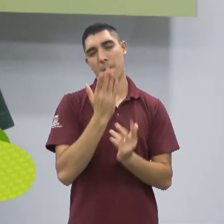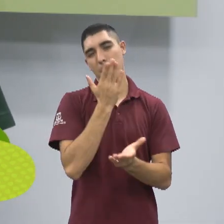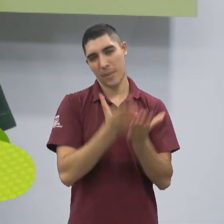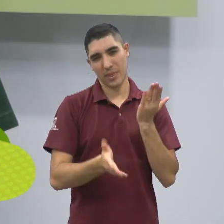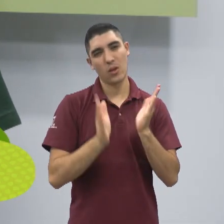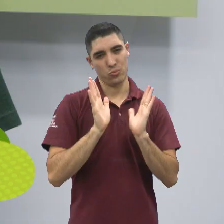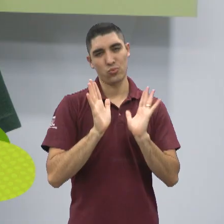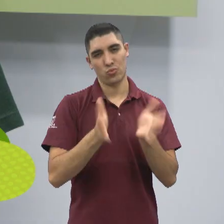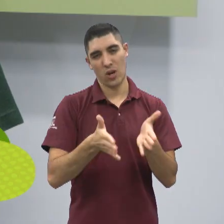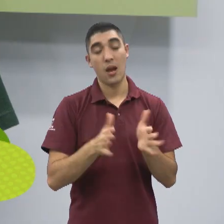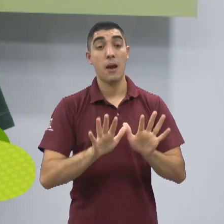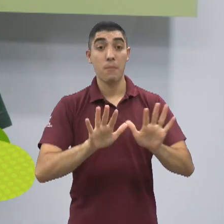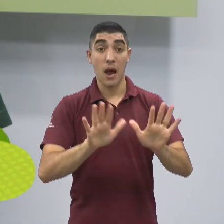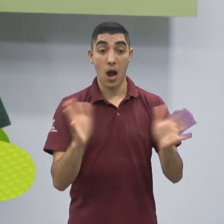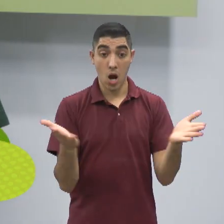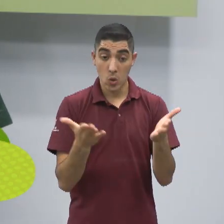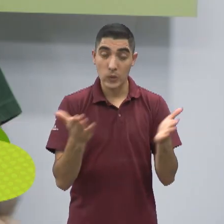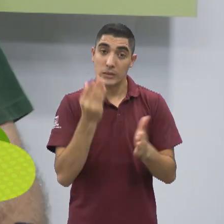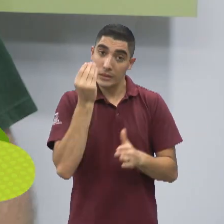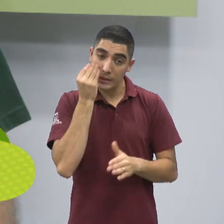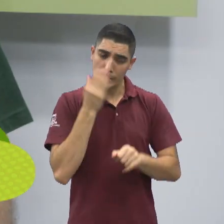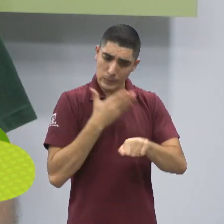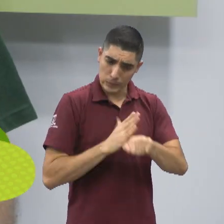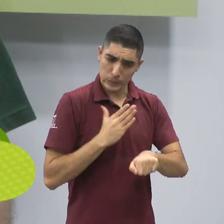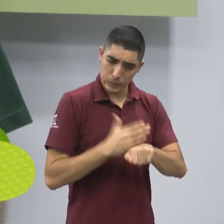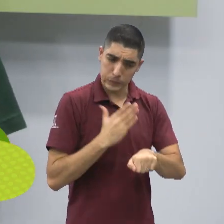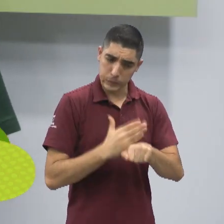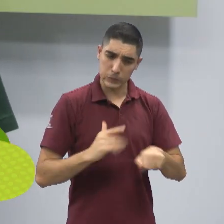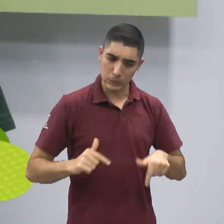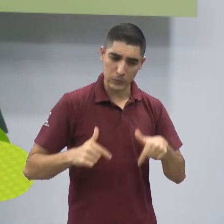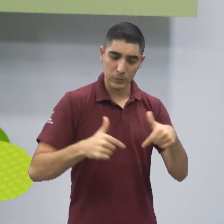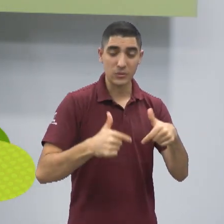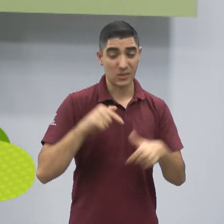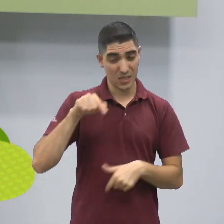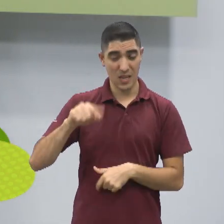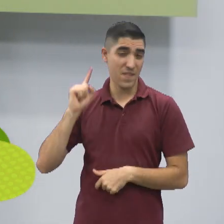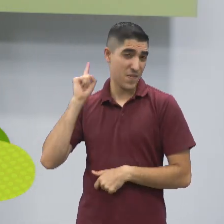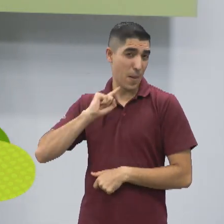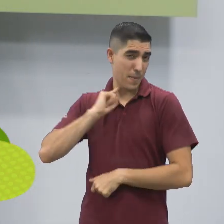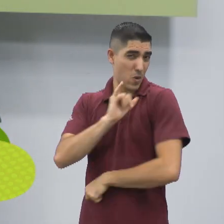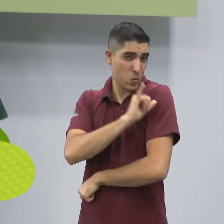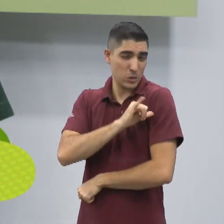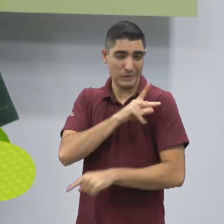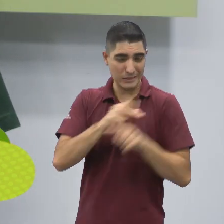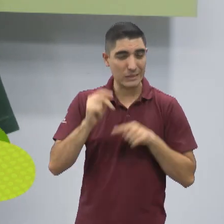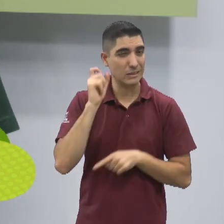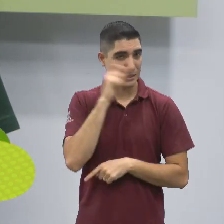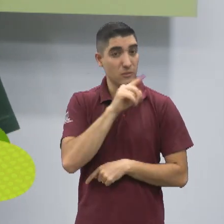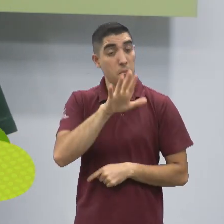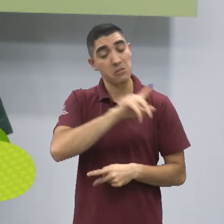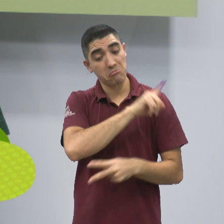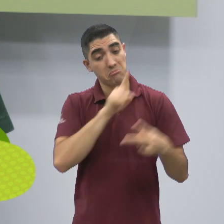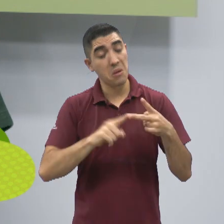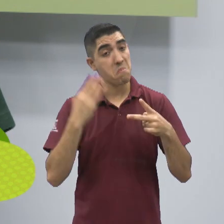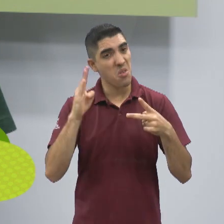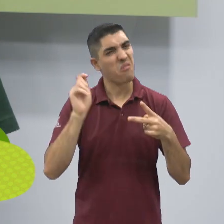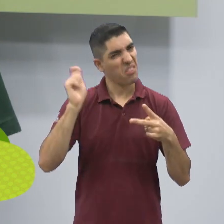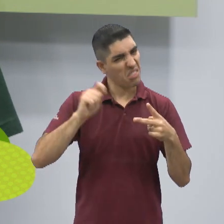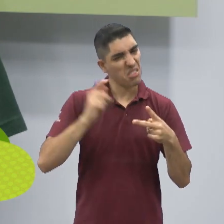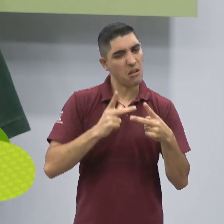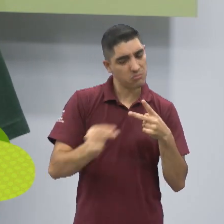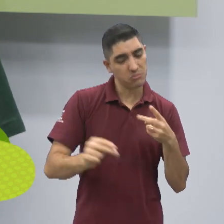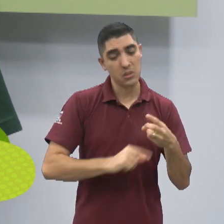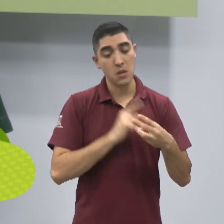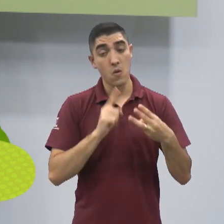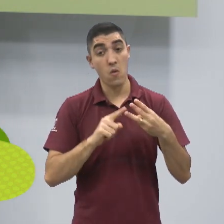teve, mas agora é trabalhar. Acho que contra o Flamengo vai ser mais difícil, mas contra o Botafogo, talvez contra o Vasco dê para beliscar, mas o